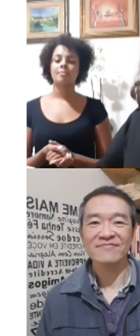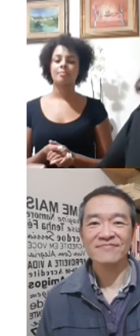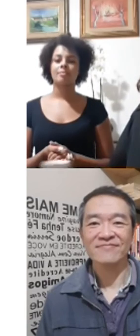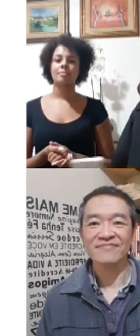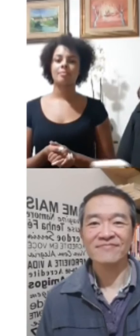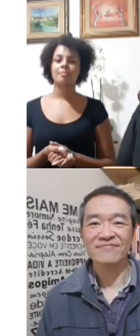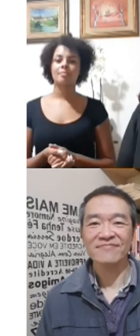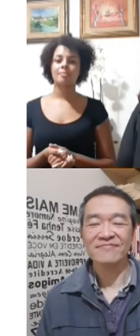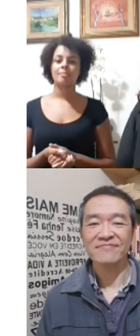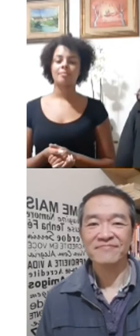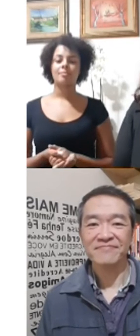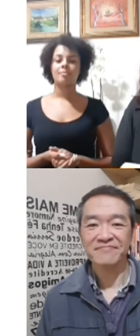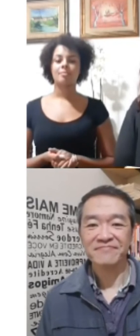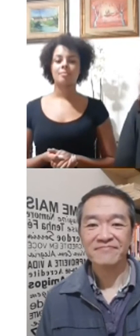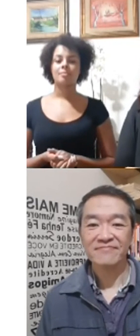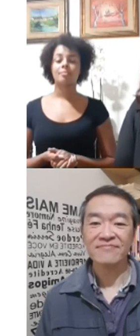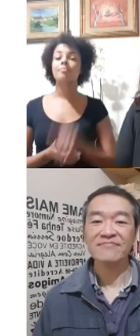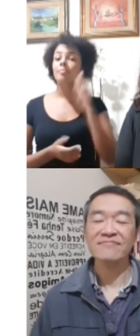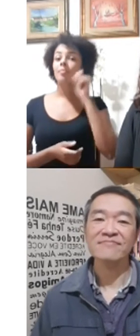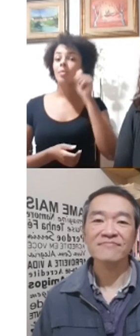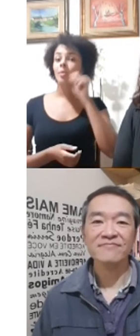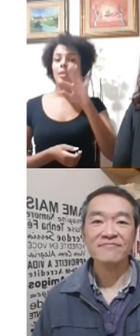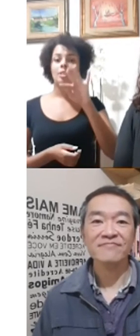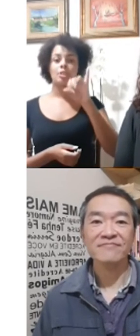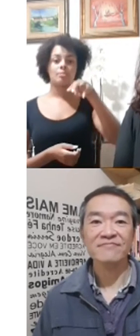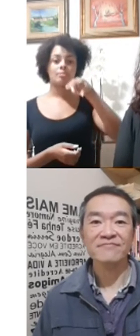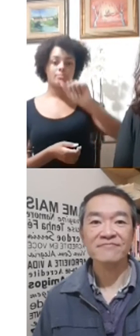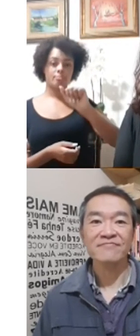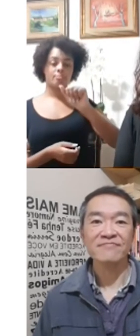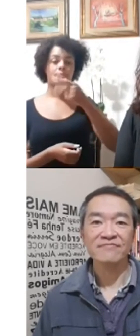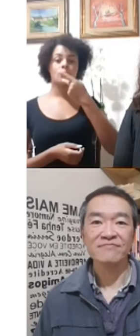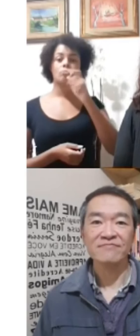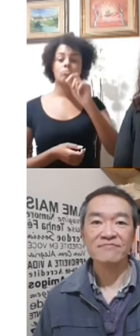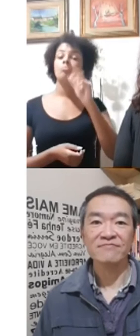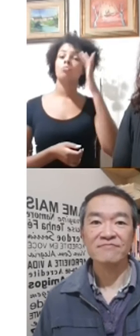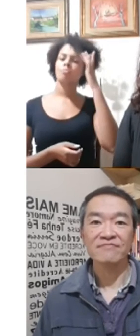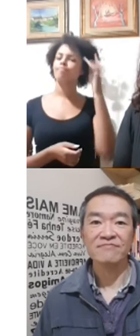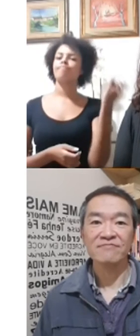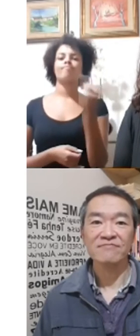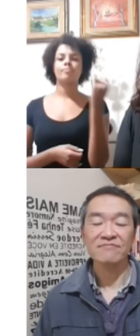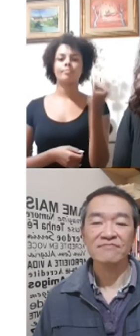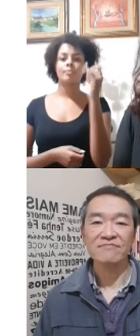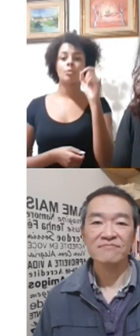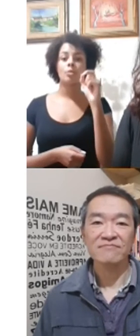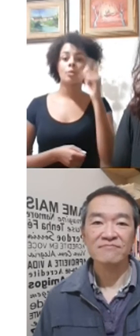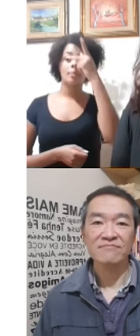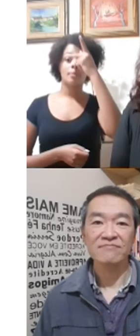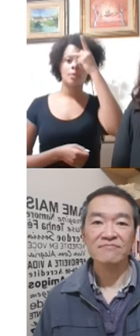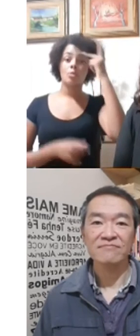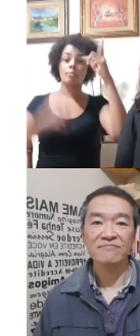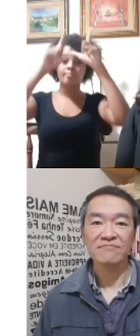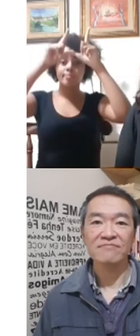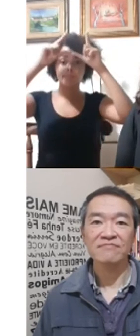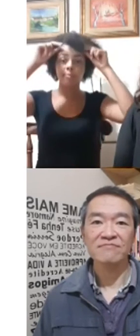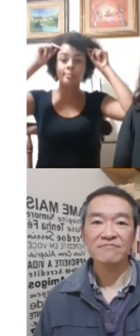ele. A Tina Félix, ela falou que ela acha muito importante que os enfermeiros